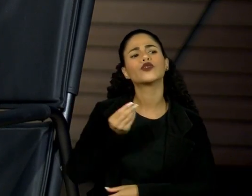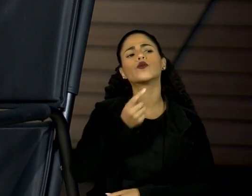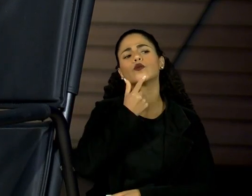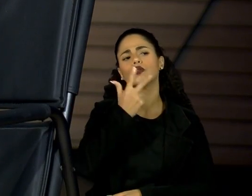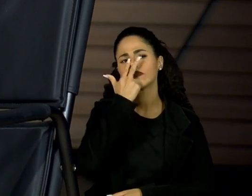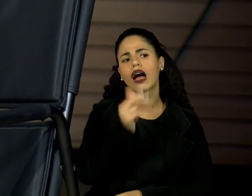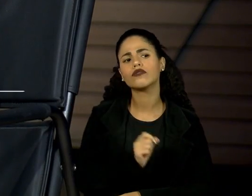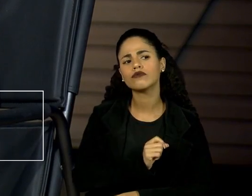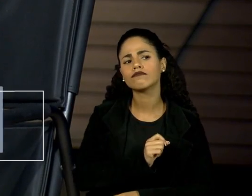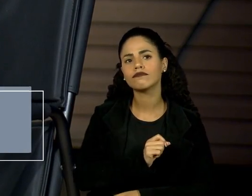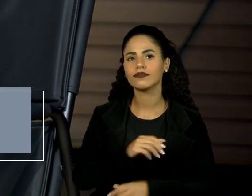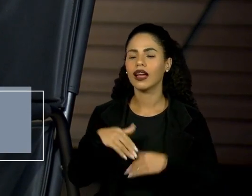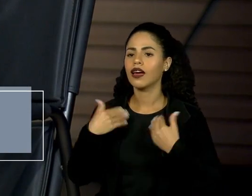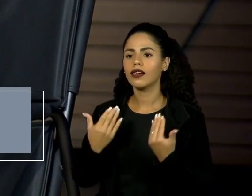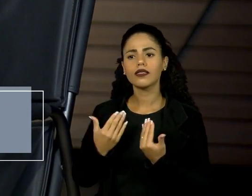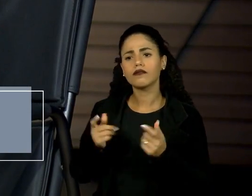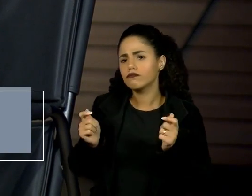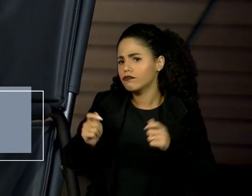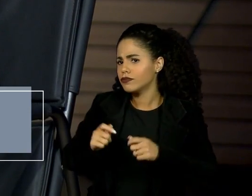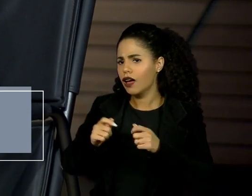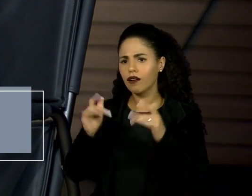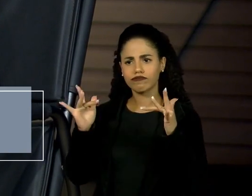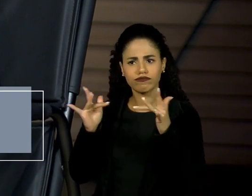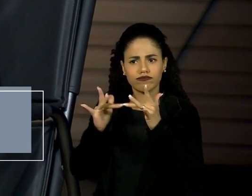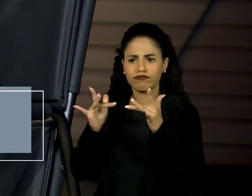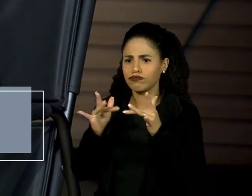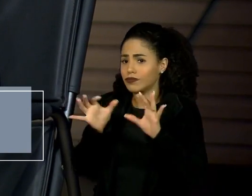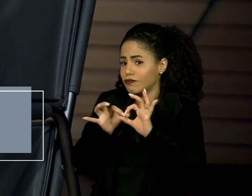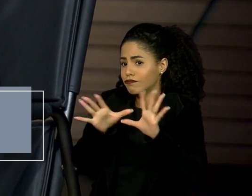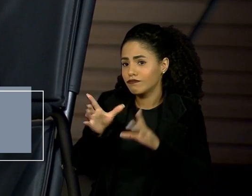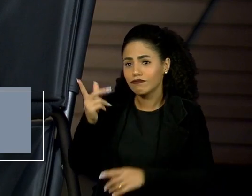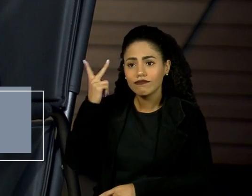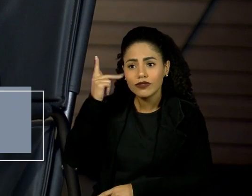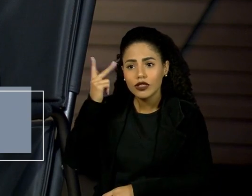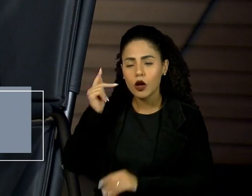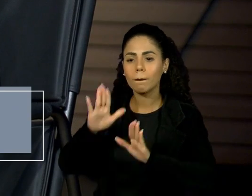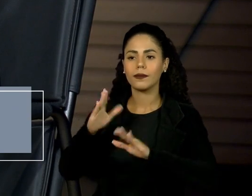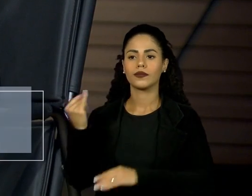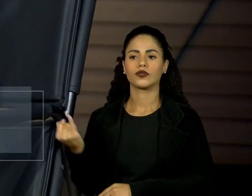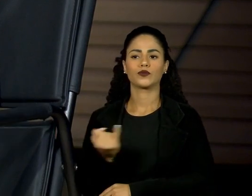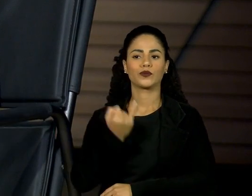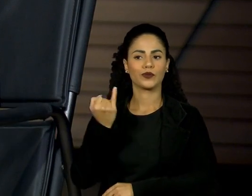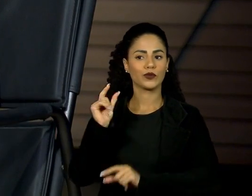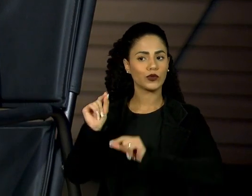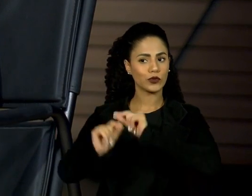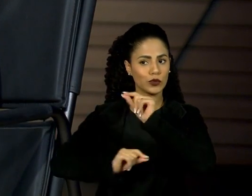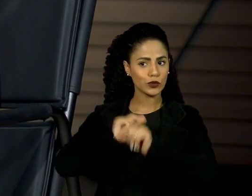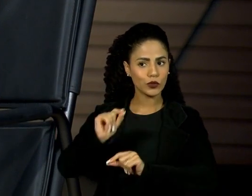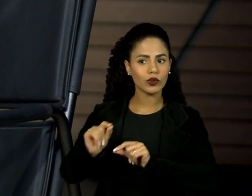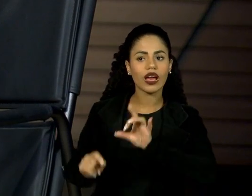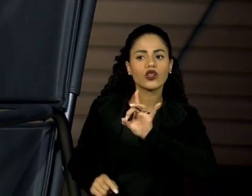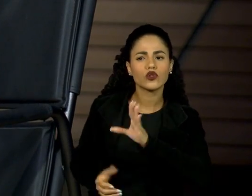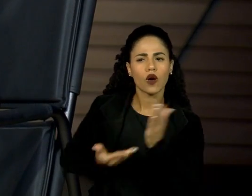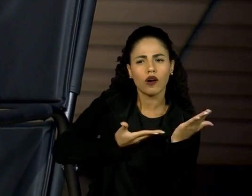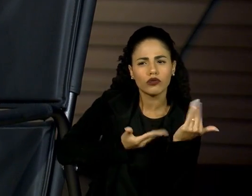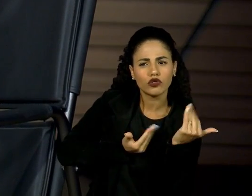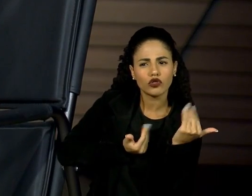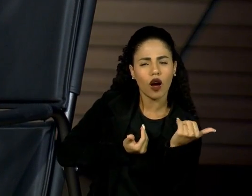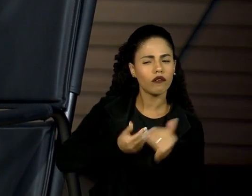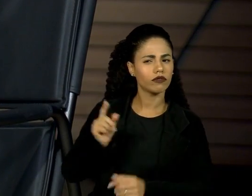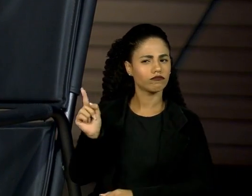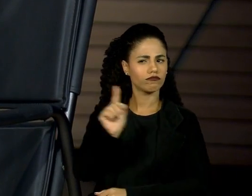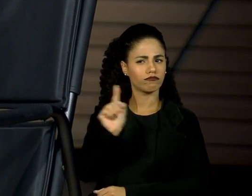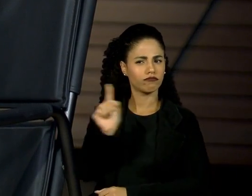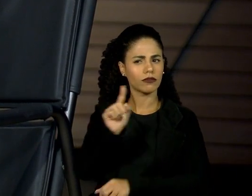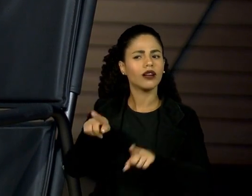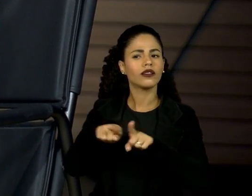que sempre é tempo de ter contato com os clássicos. O que eu acho importante, e não é só para os jovens leitores,